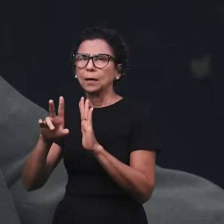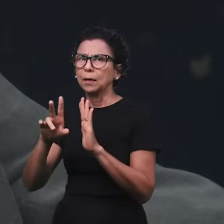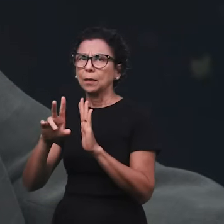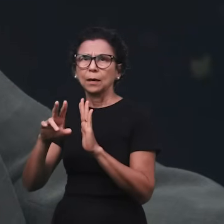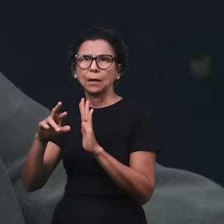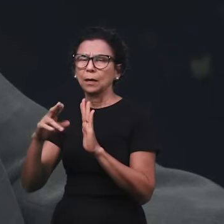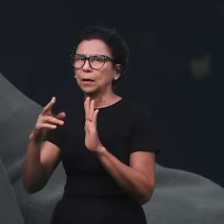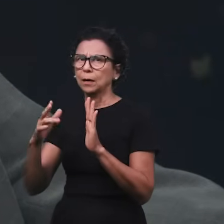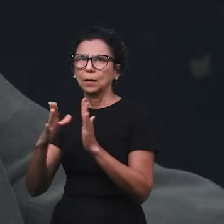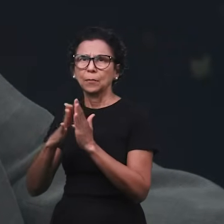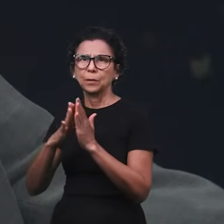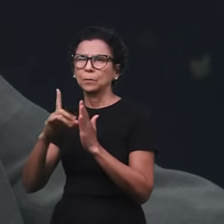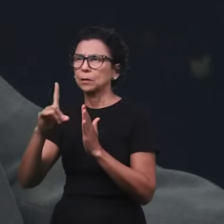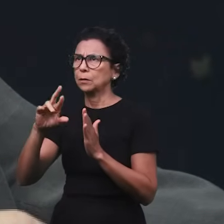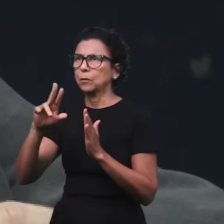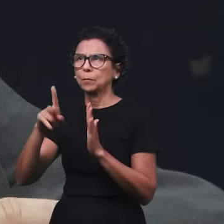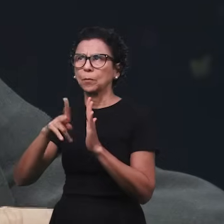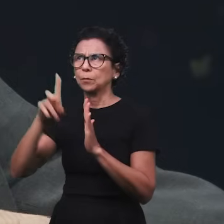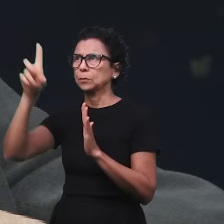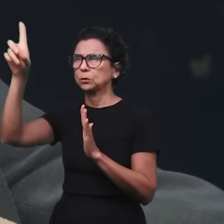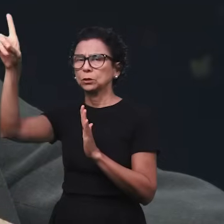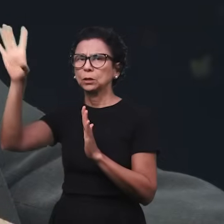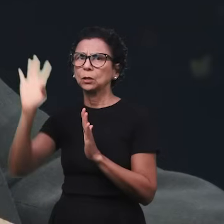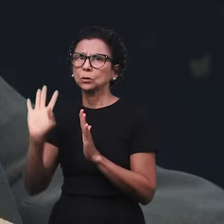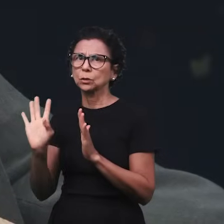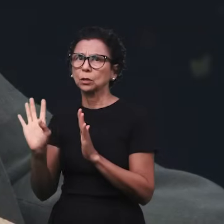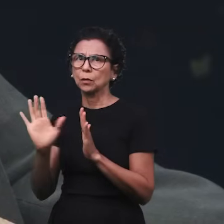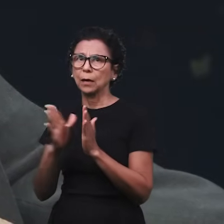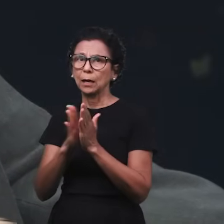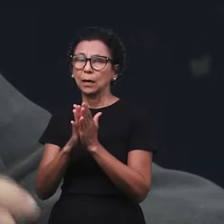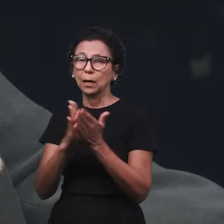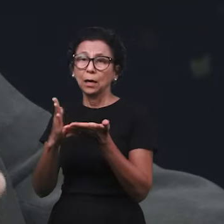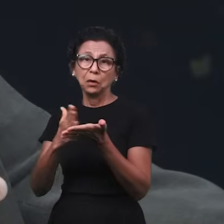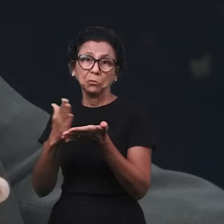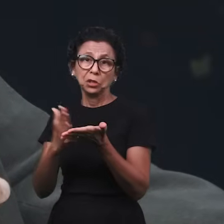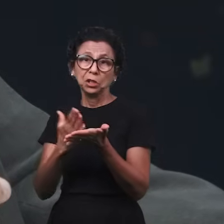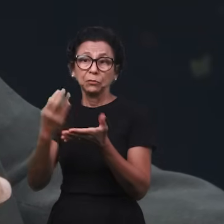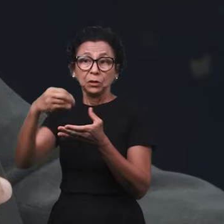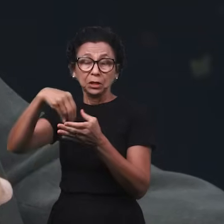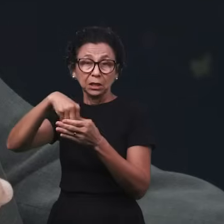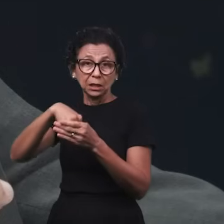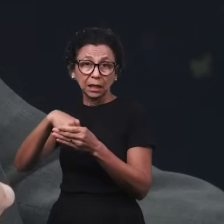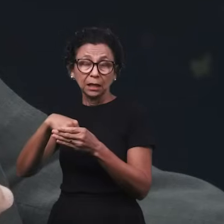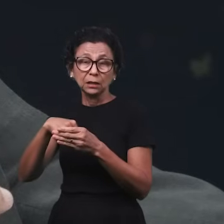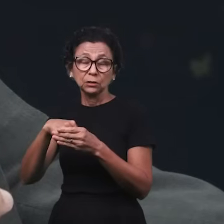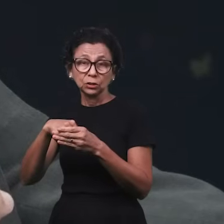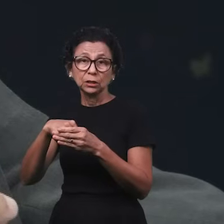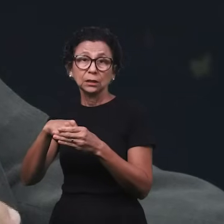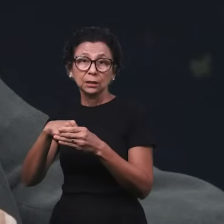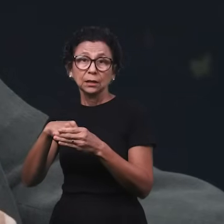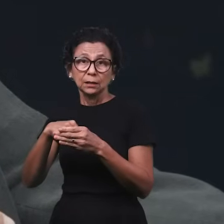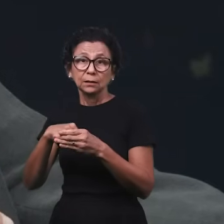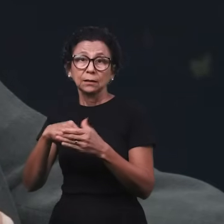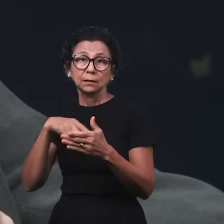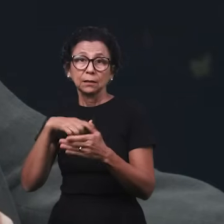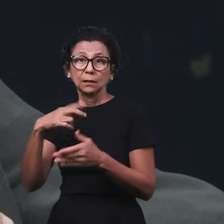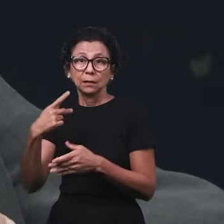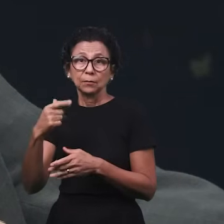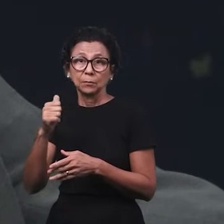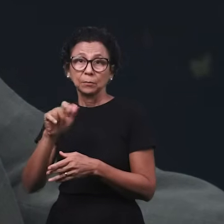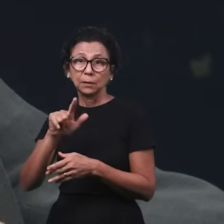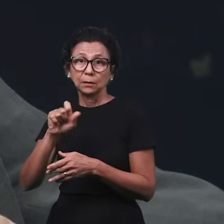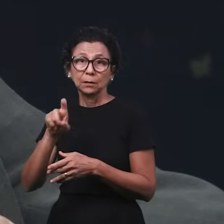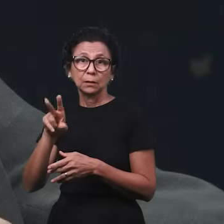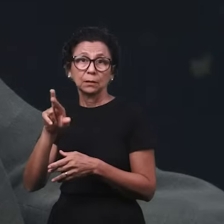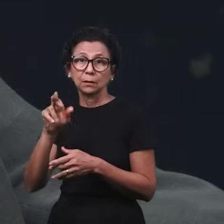Deus. E às vezes pegando até alguns versículos e mudando eles para que eles sejam suavizados.